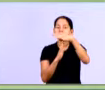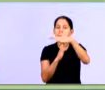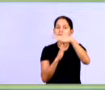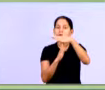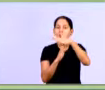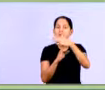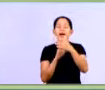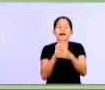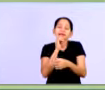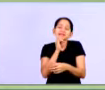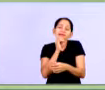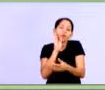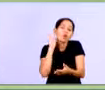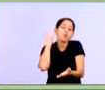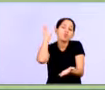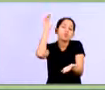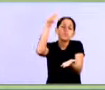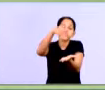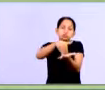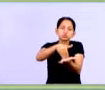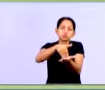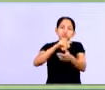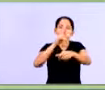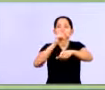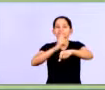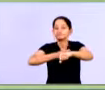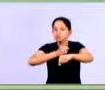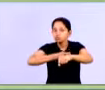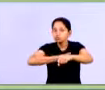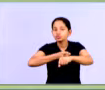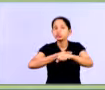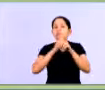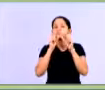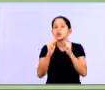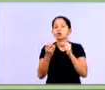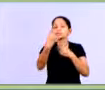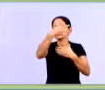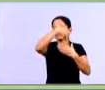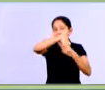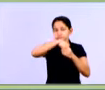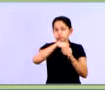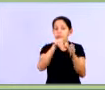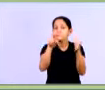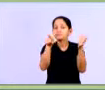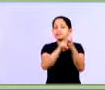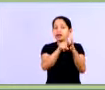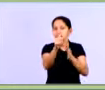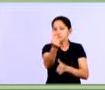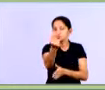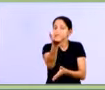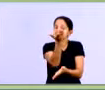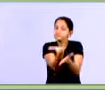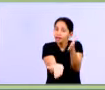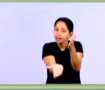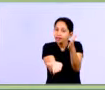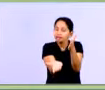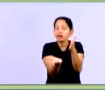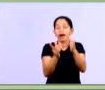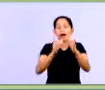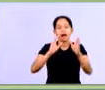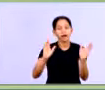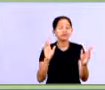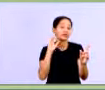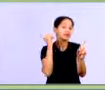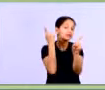último momento em que o nosso fluxo de caixa acumulado apresenta um valor negativo. Ok. Aí a gente vai